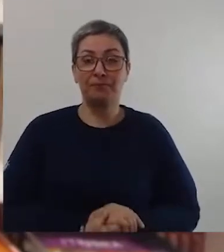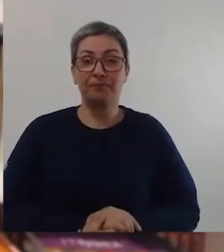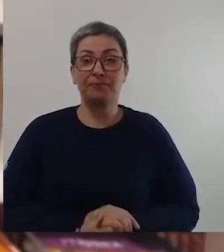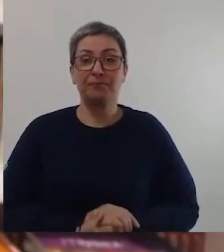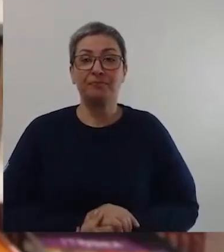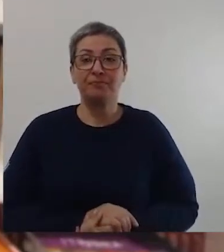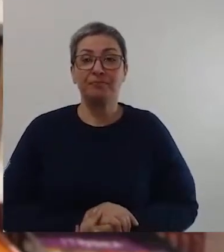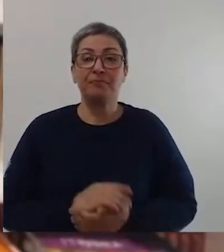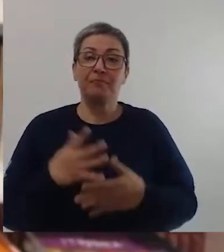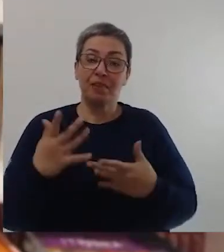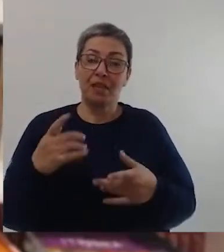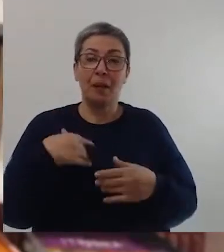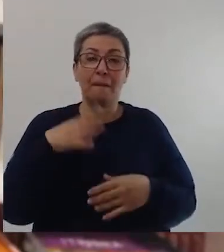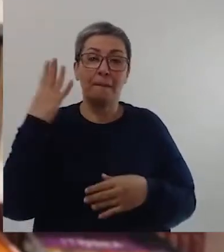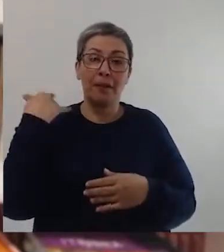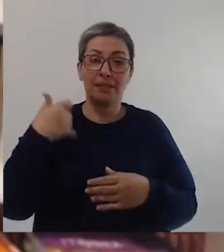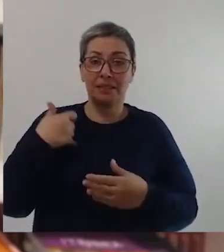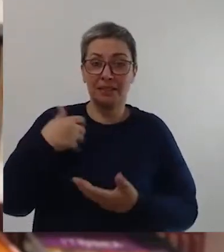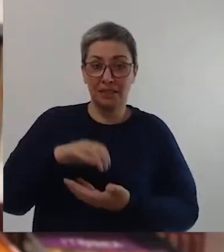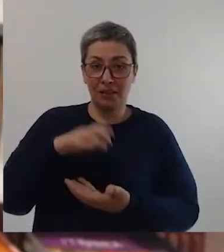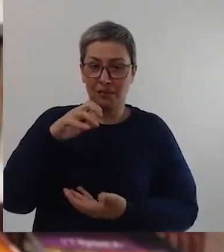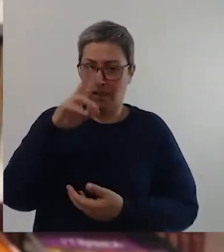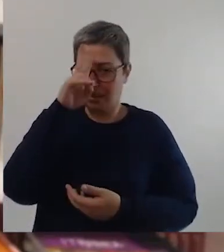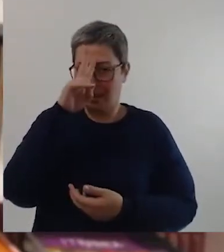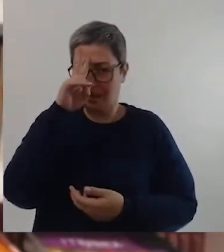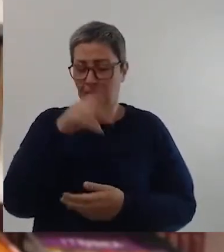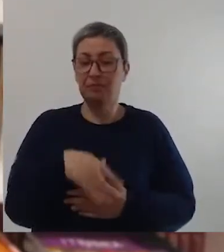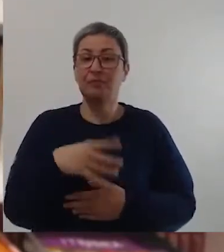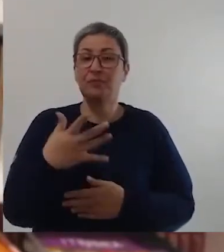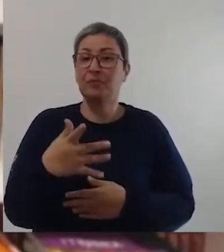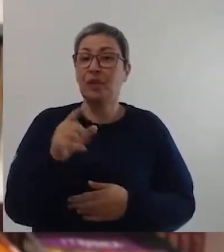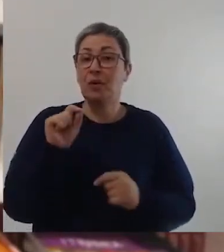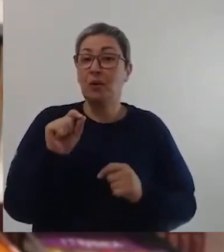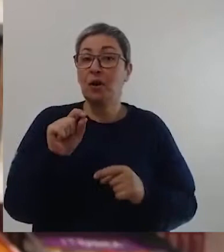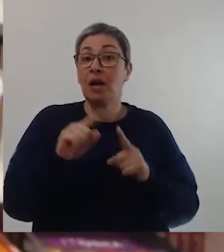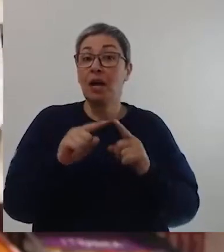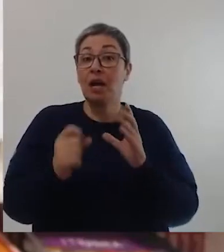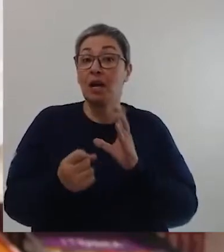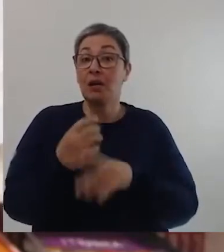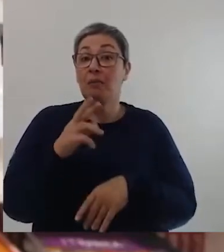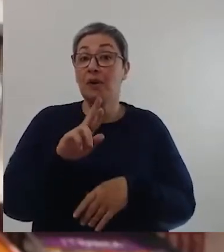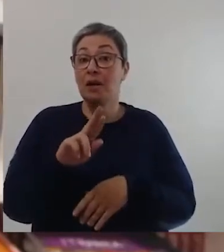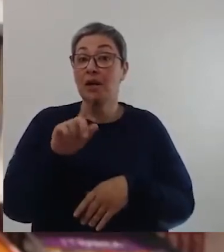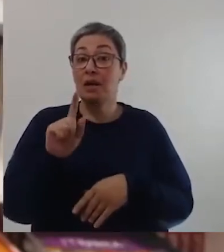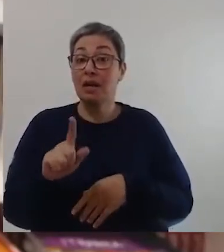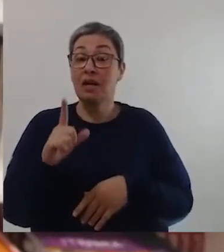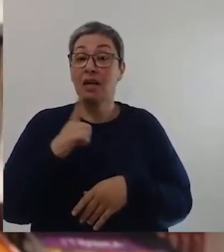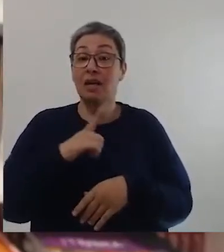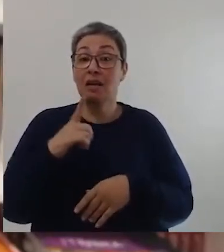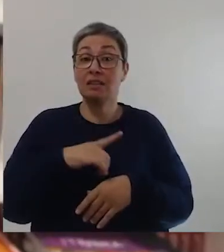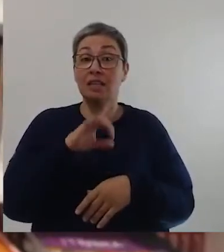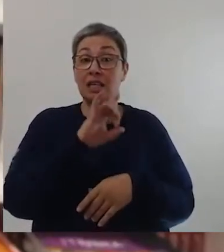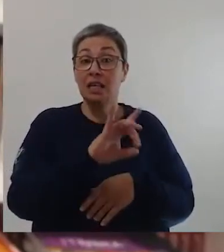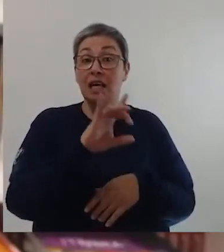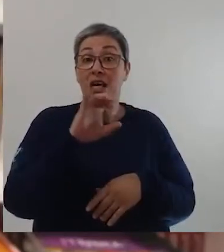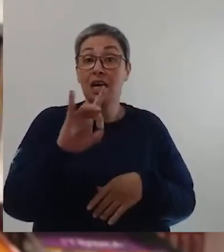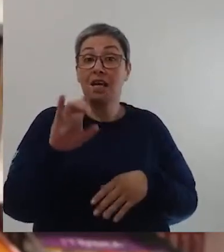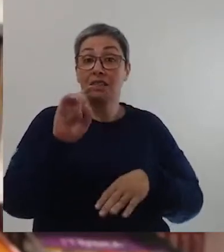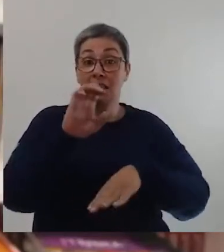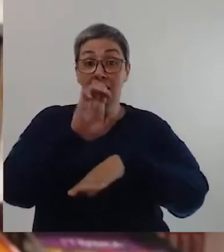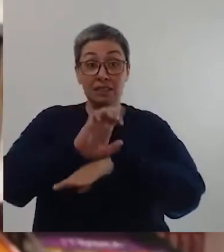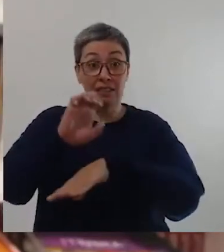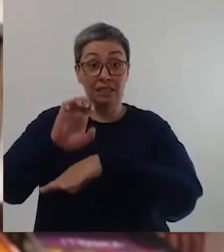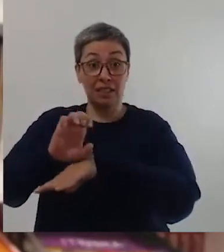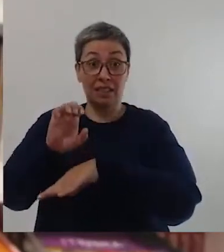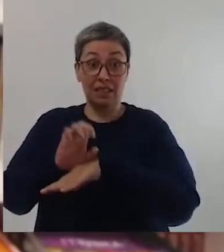a digital né fica mais antiguinho lembra disso detalhe A emissão do RG ela é feita por cada